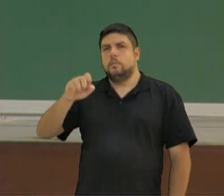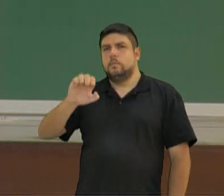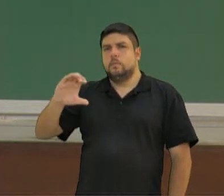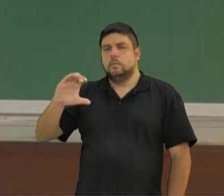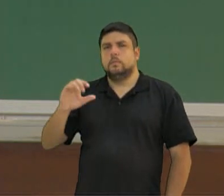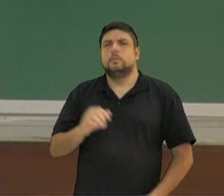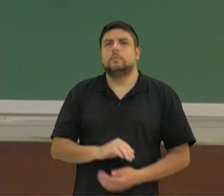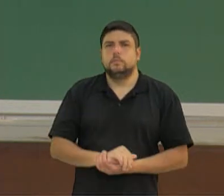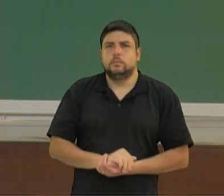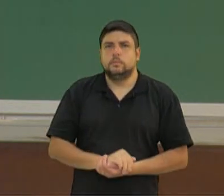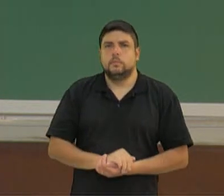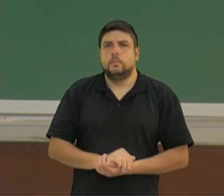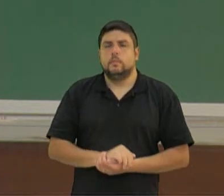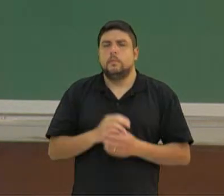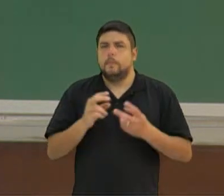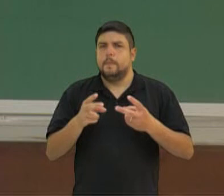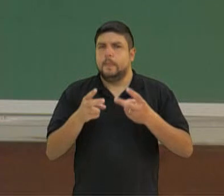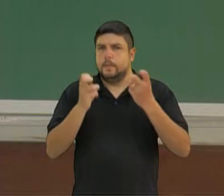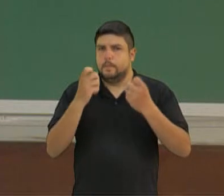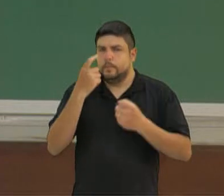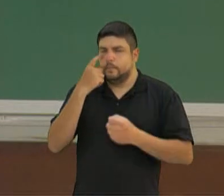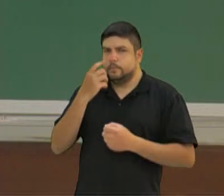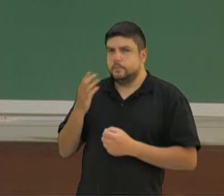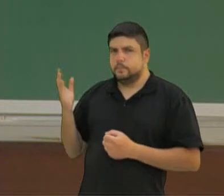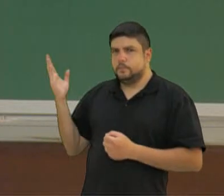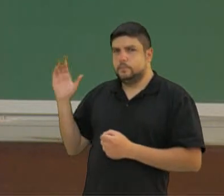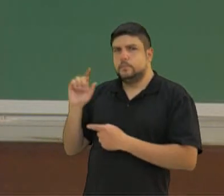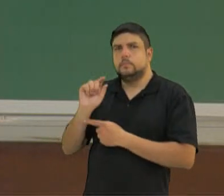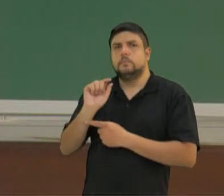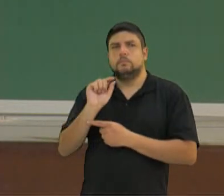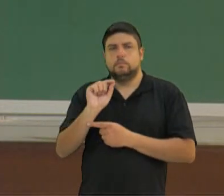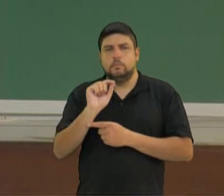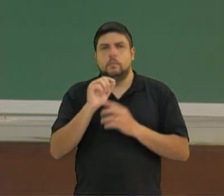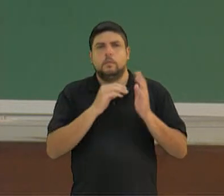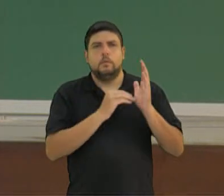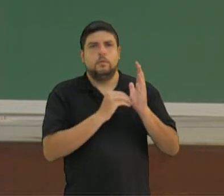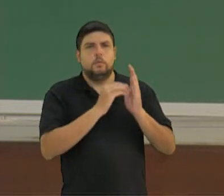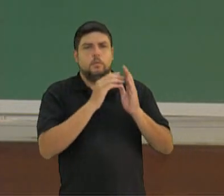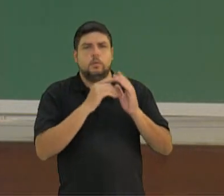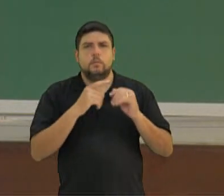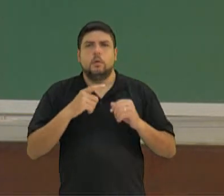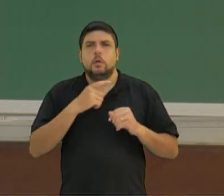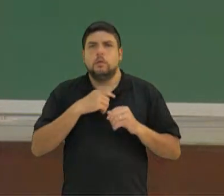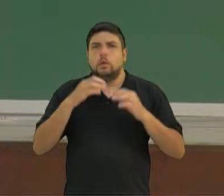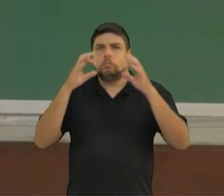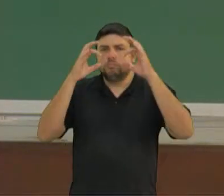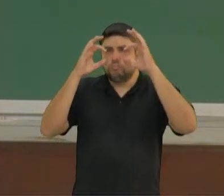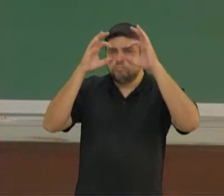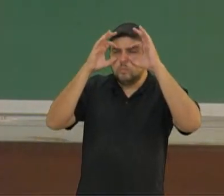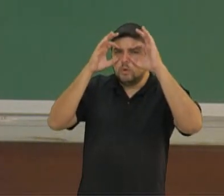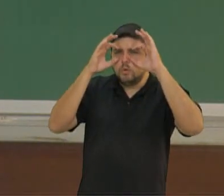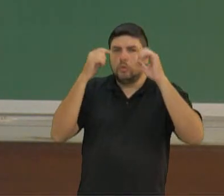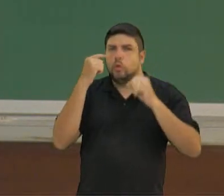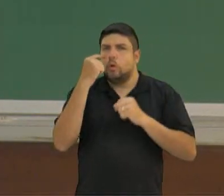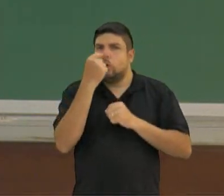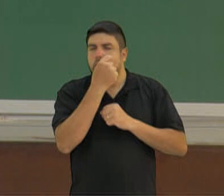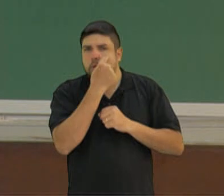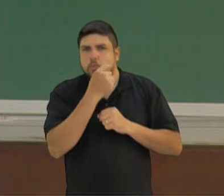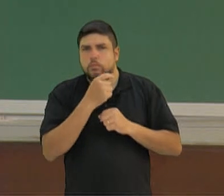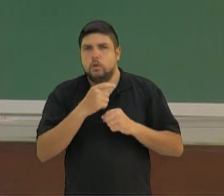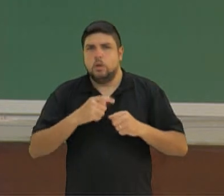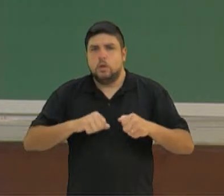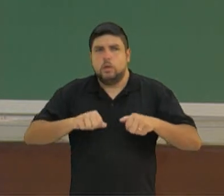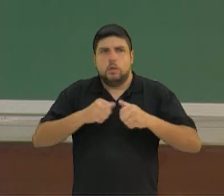de la Luna. Vocês podem observar aqui, que ele tem olhos de coruja, tentáculos